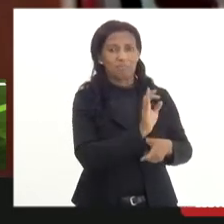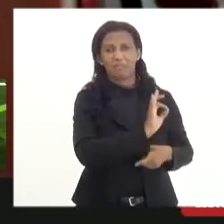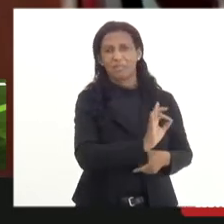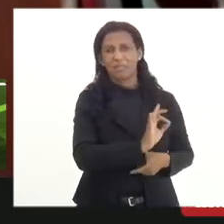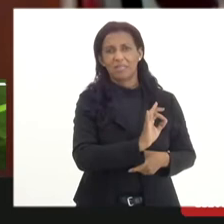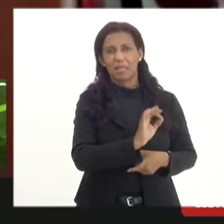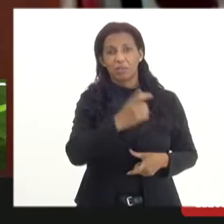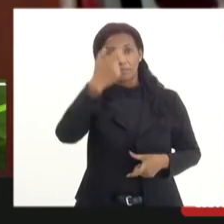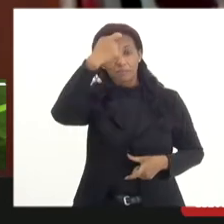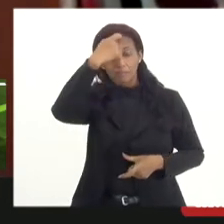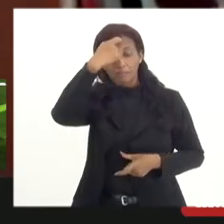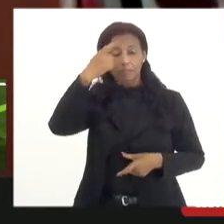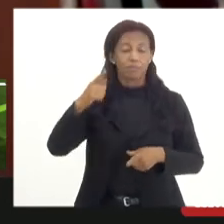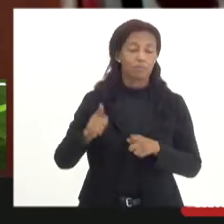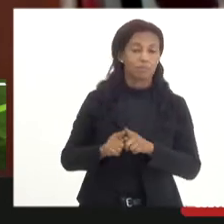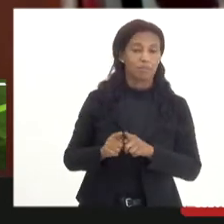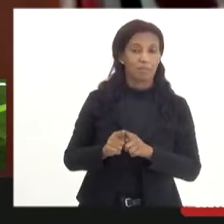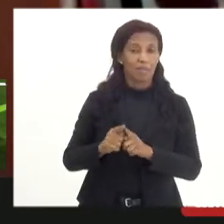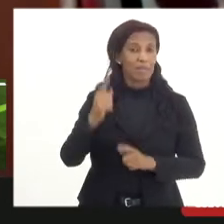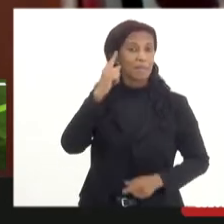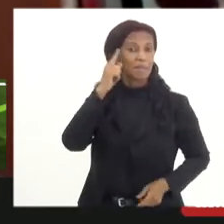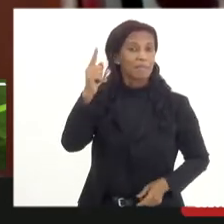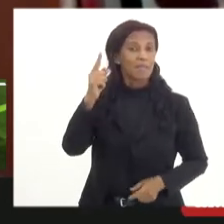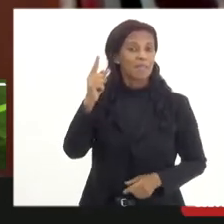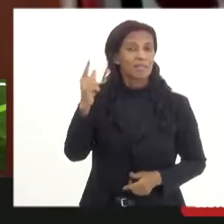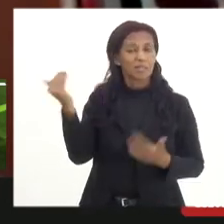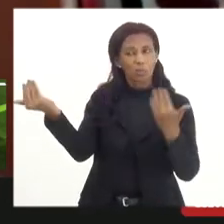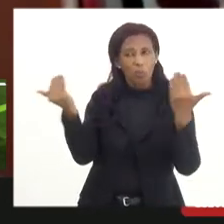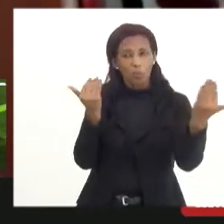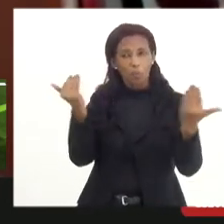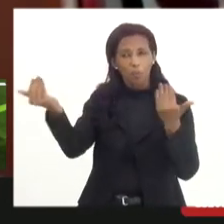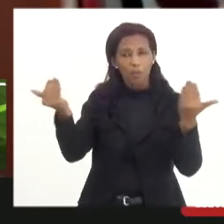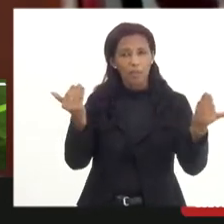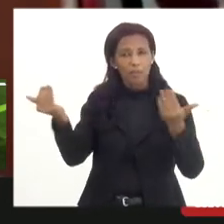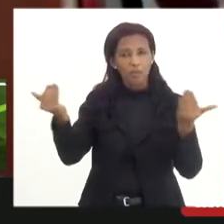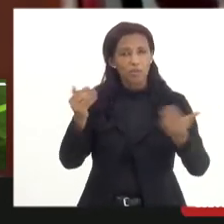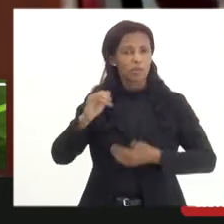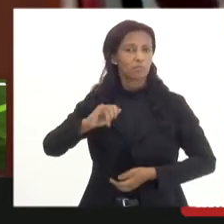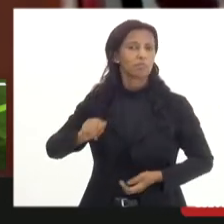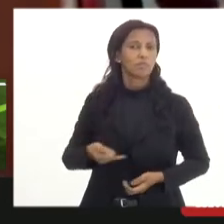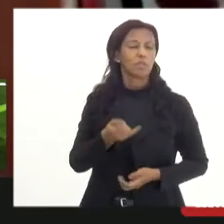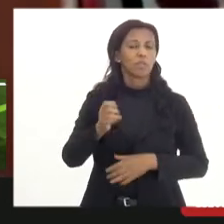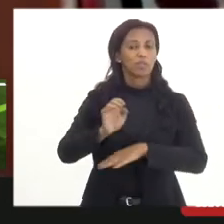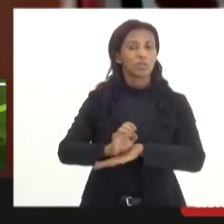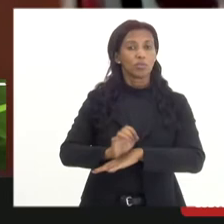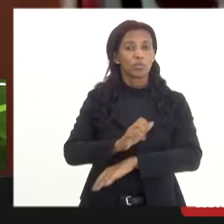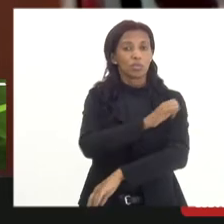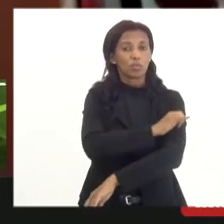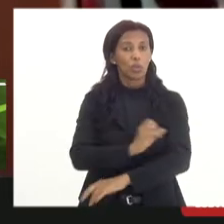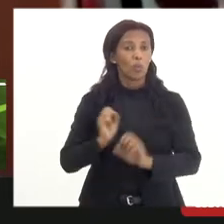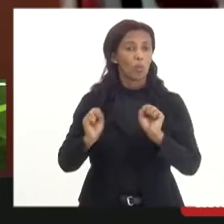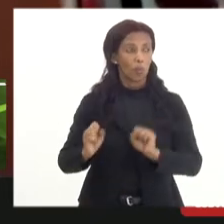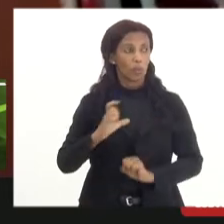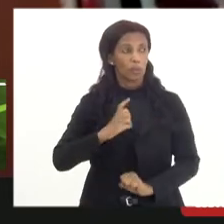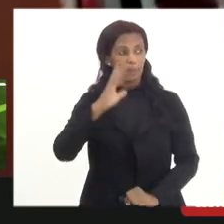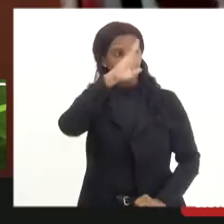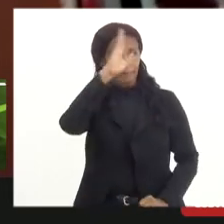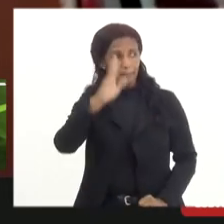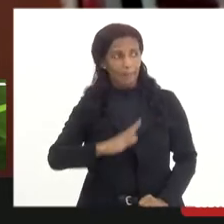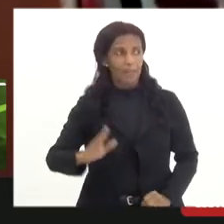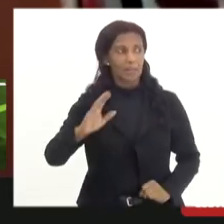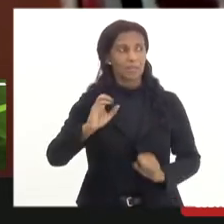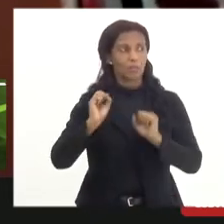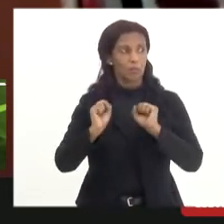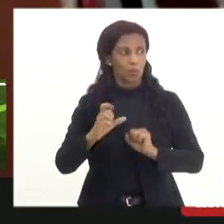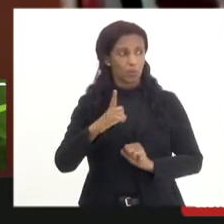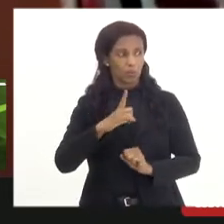tendo racionalidade e pensando vantagens comparativas, né? Que o Estado do Rio de Janeiro pode ter, que o Brasil pode ter, como Estado